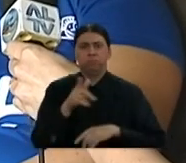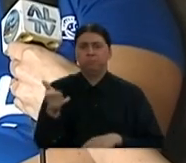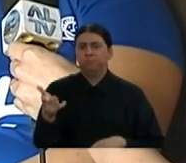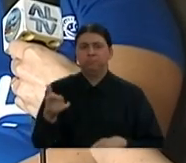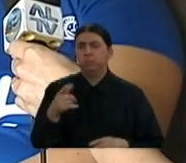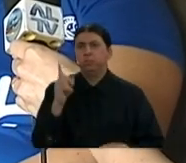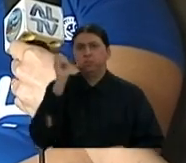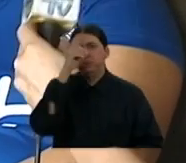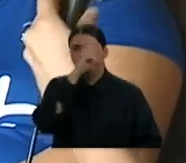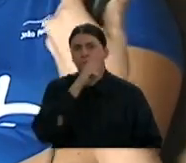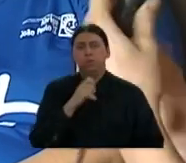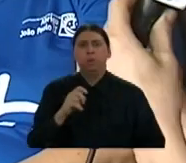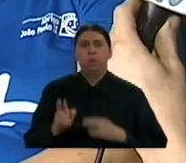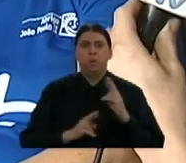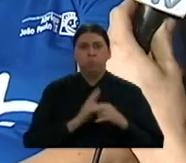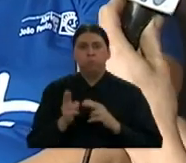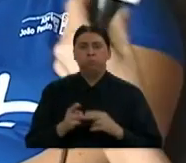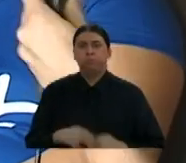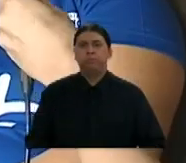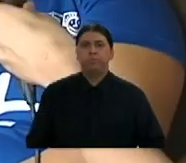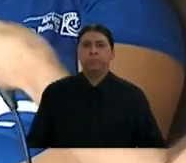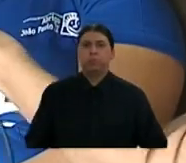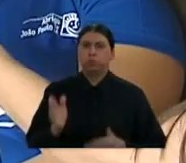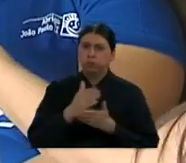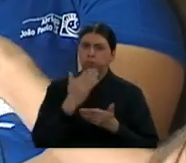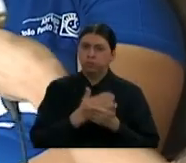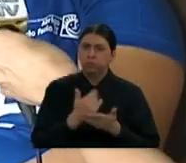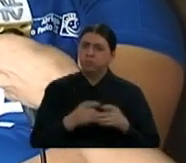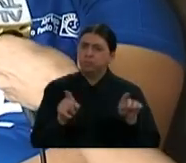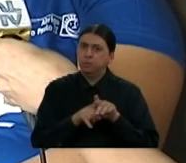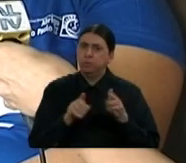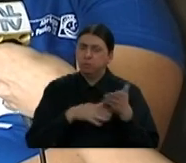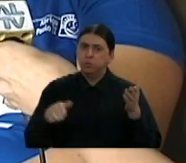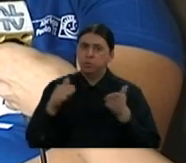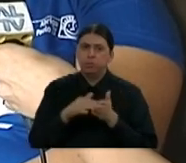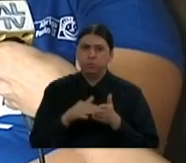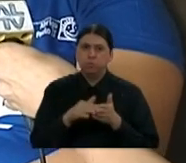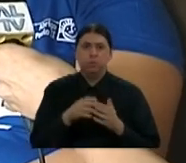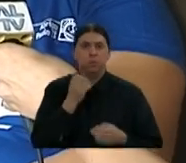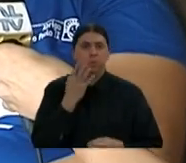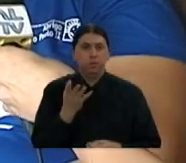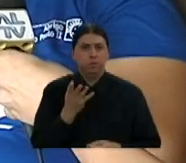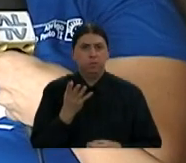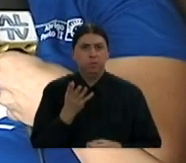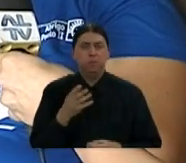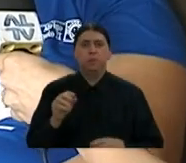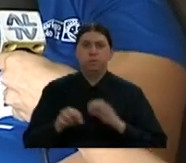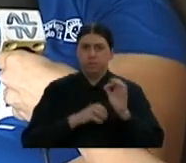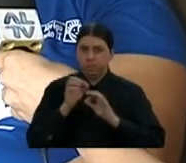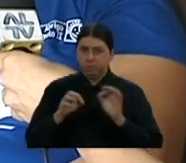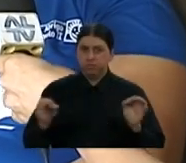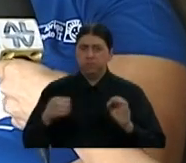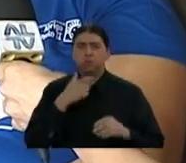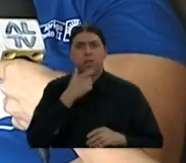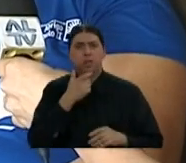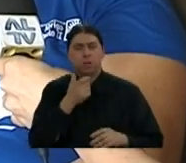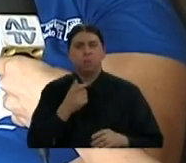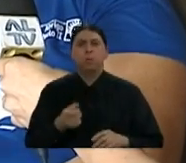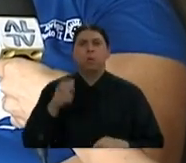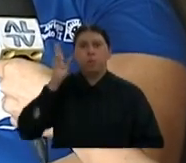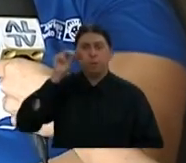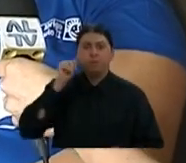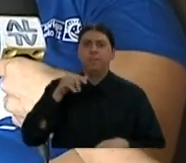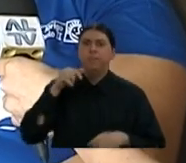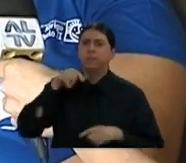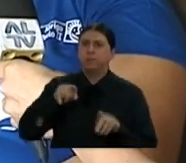o funcionamento deles e tudo é dividido também tudo é dividida bem bens entre os presentes de vendas ao passo que coisas como